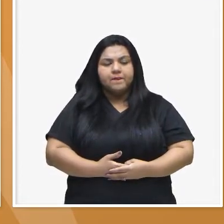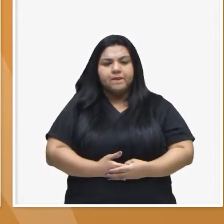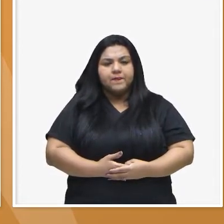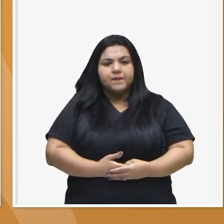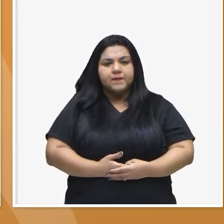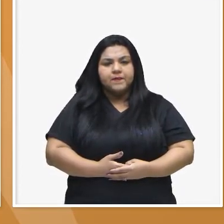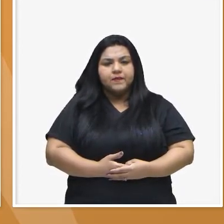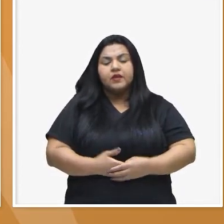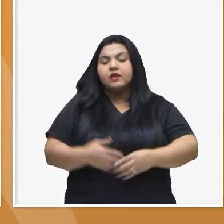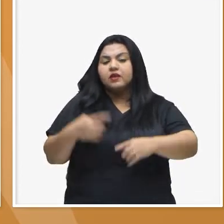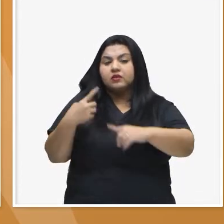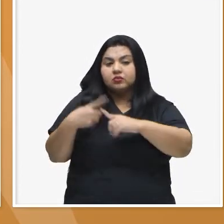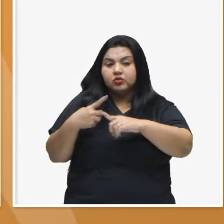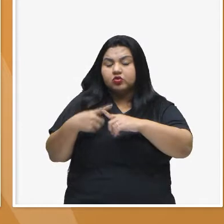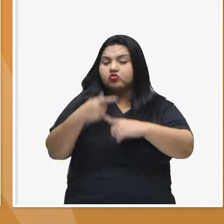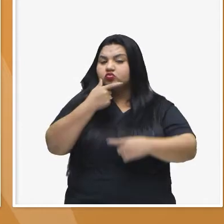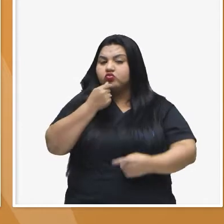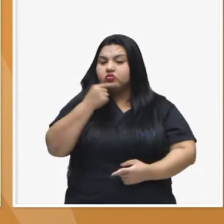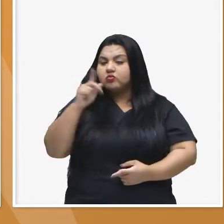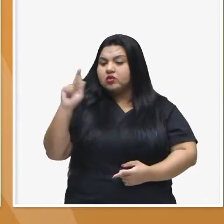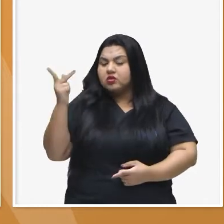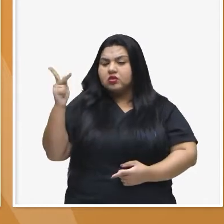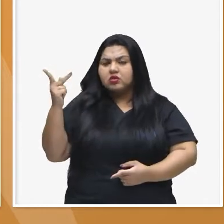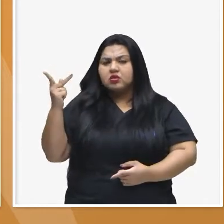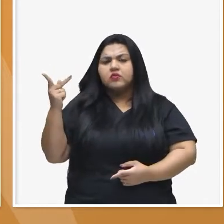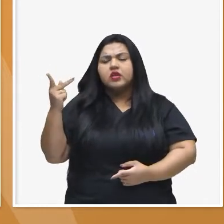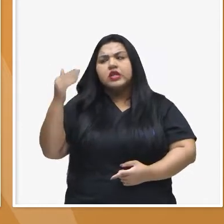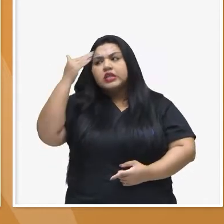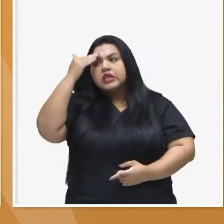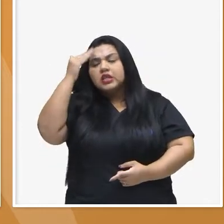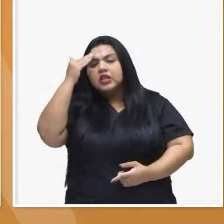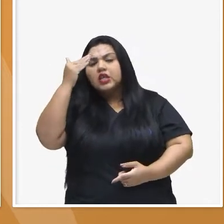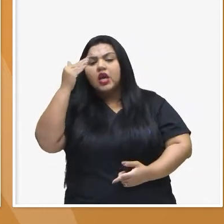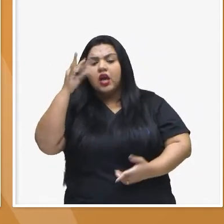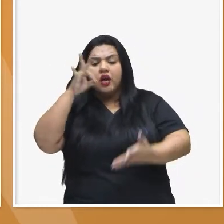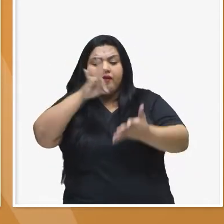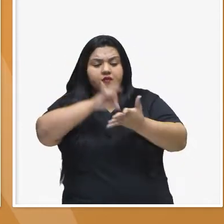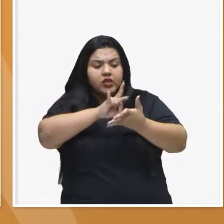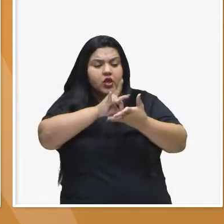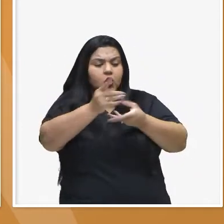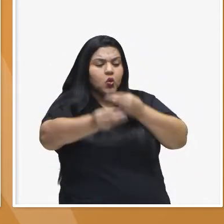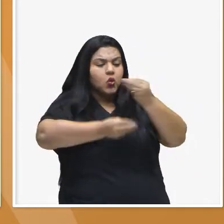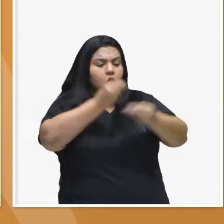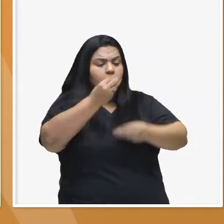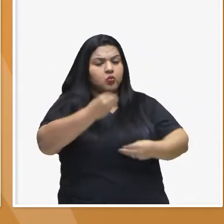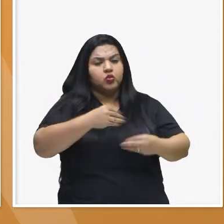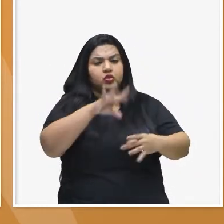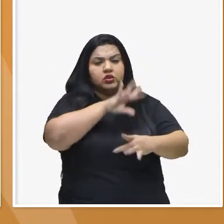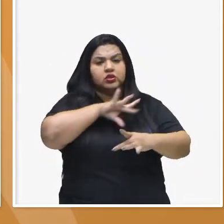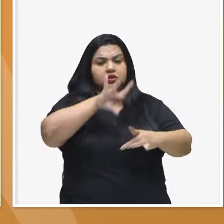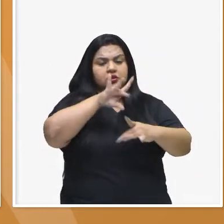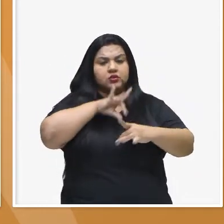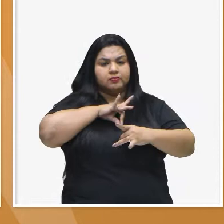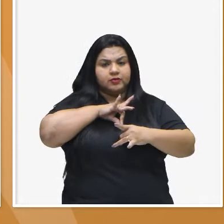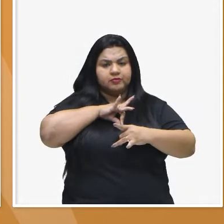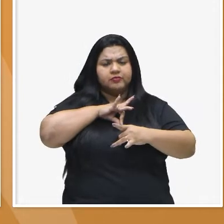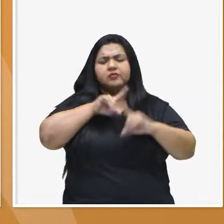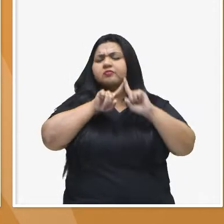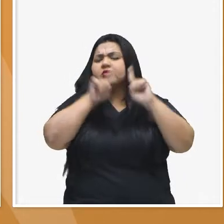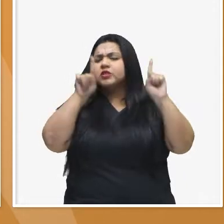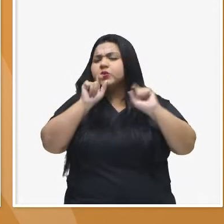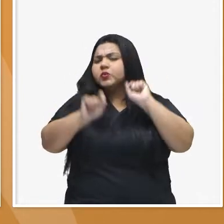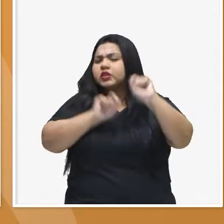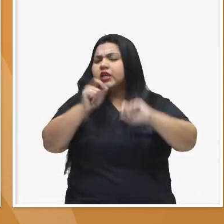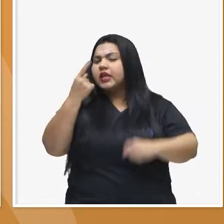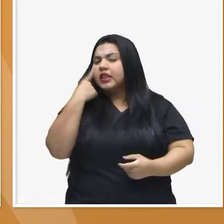Porque Hegel ele vai, então, entender a realidade como espírito. Né? Como espírito. Agora, o que é interessante é